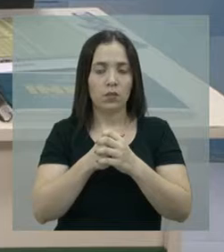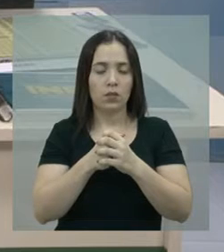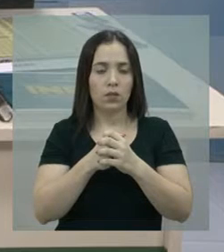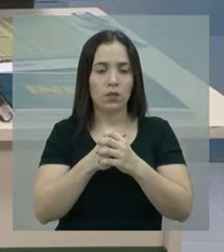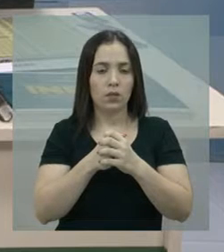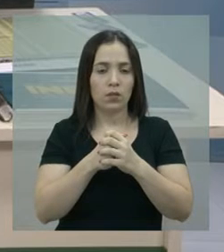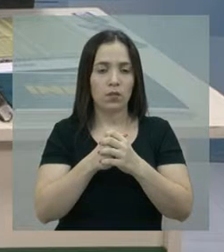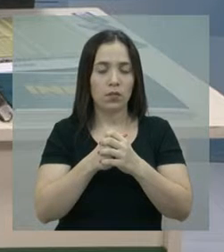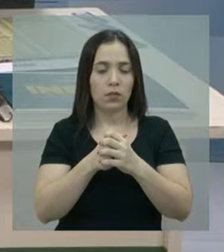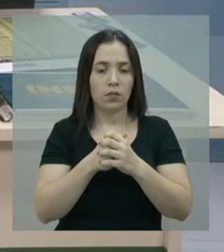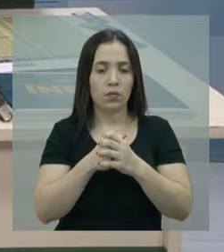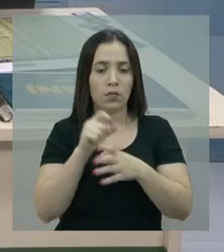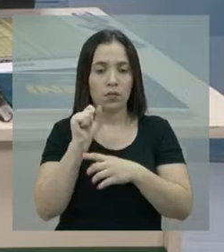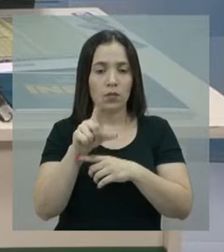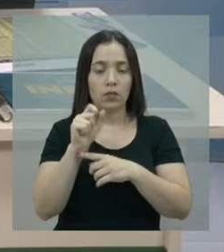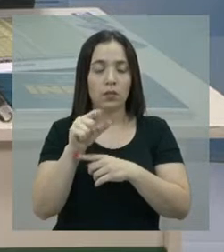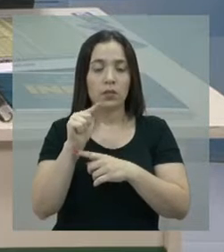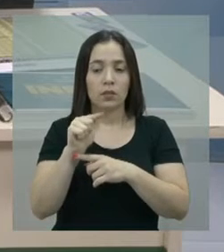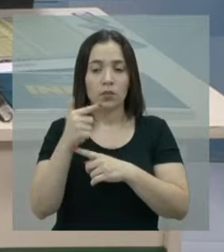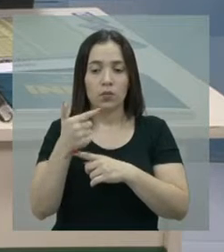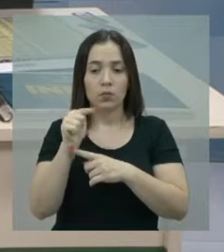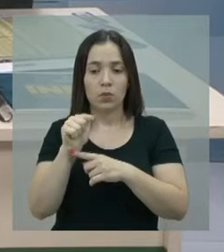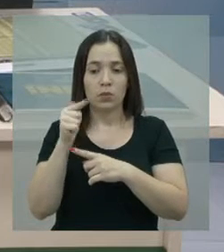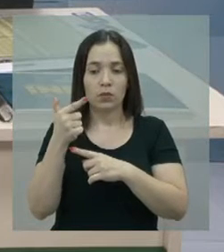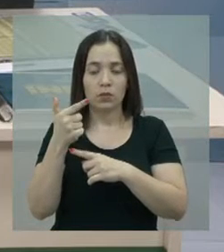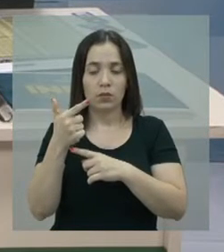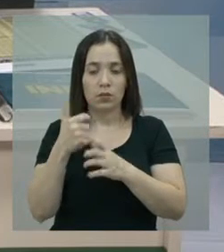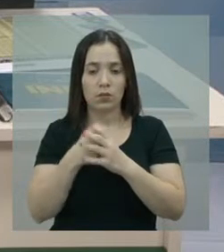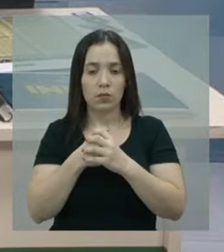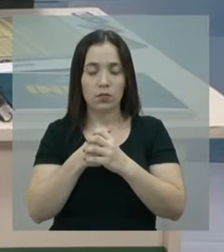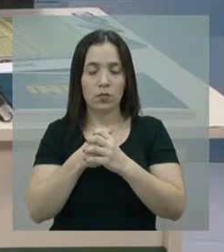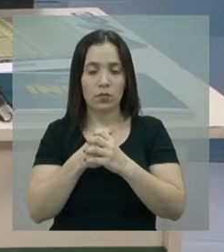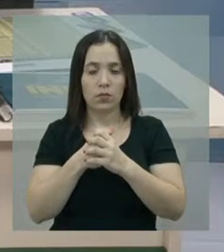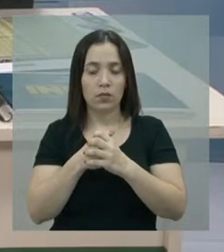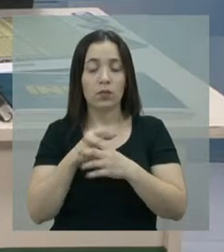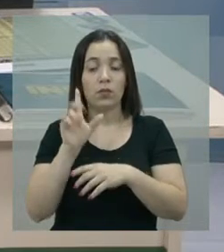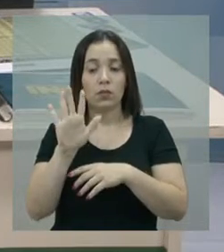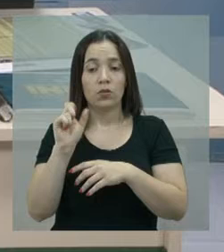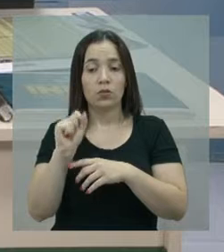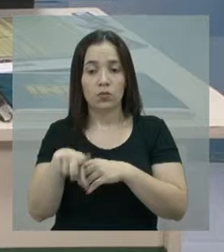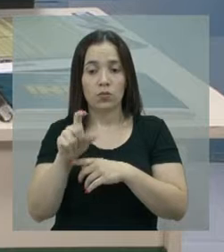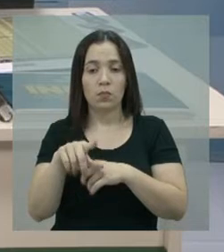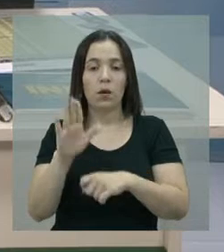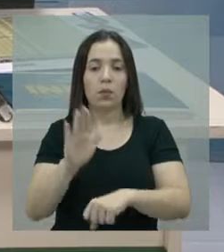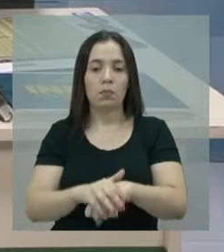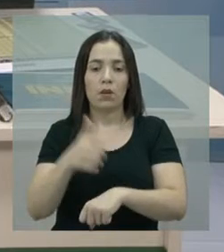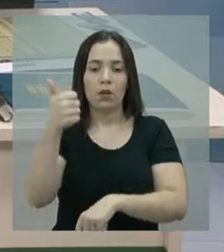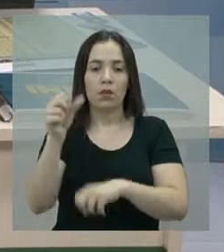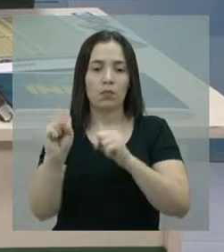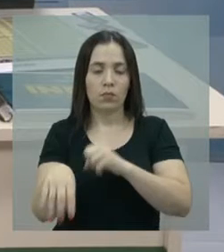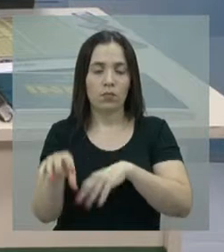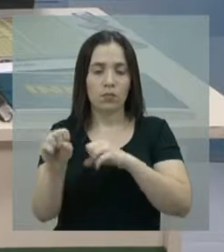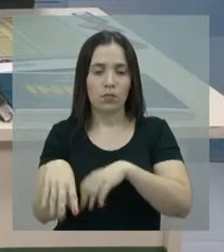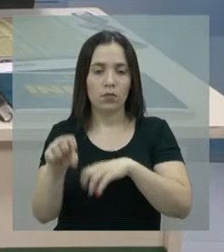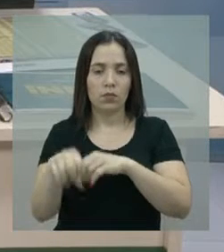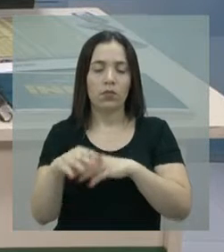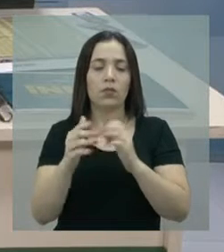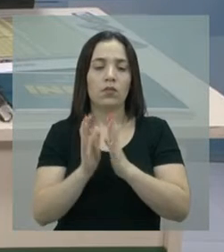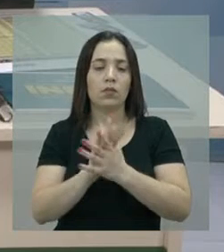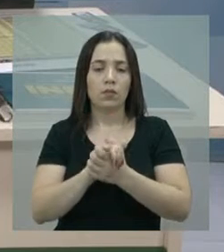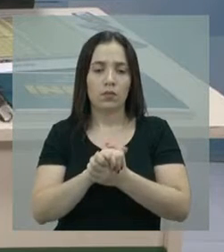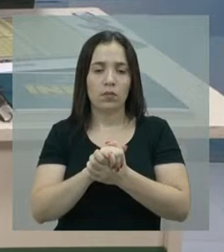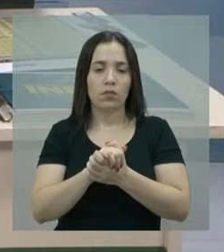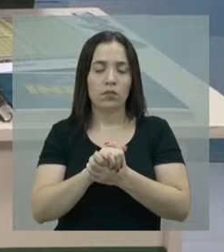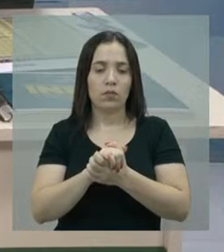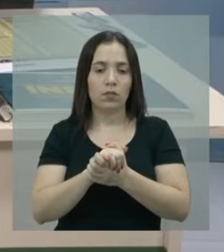Na média geral. E Sobral com 72,72. Mas Sobral teve o melhor desempenho da educação. Aqui